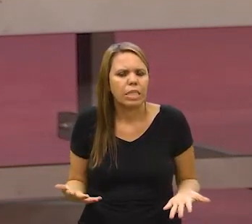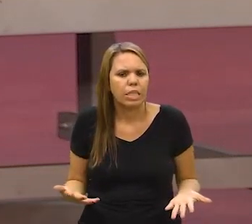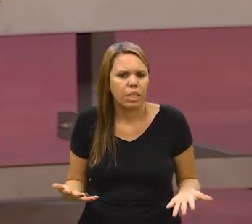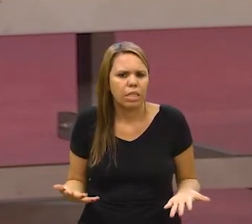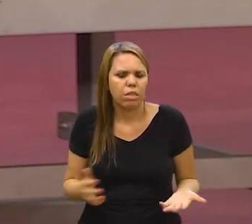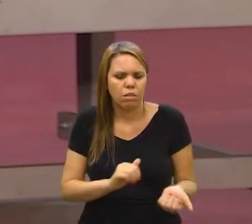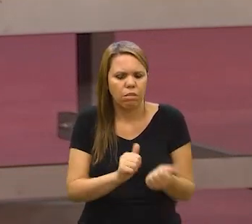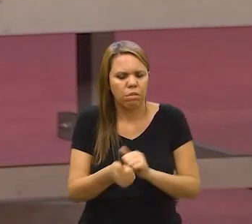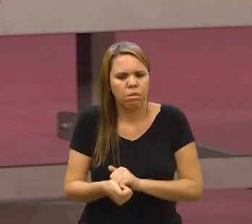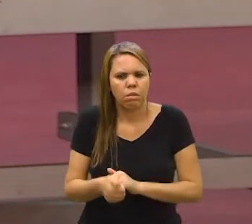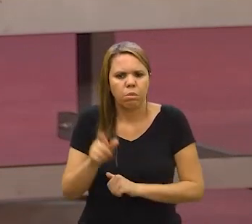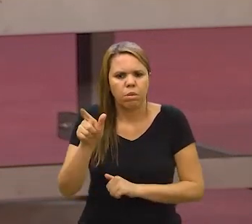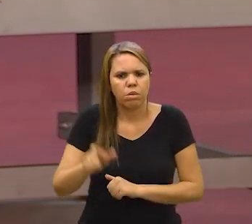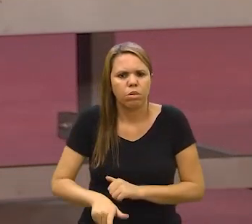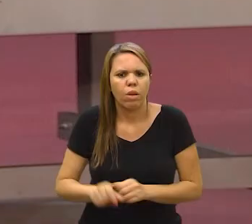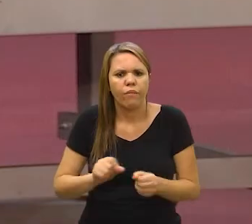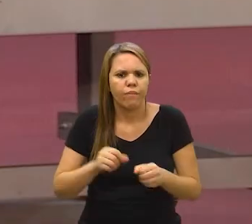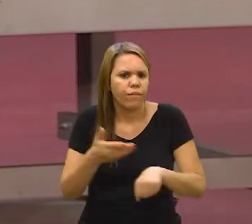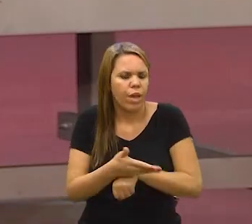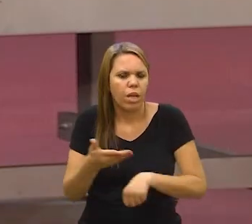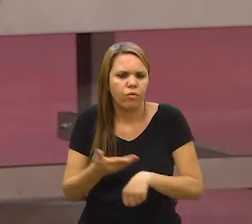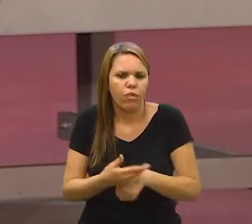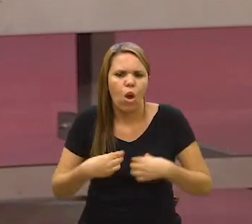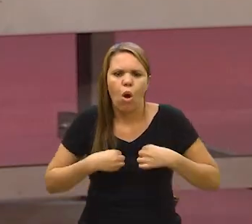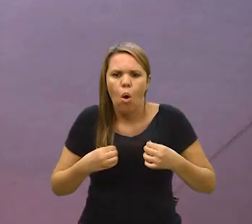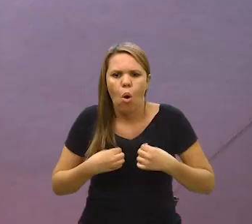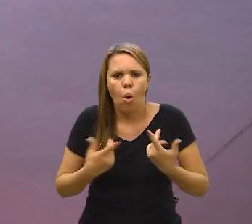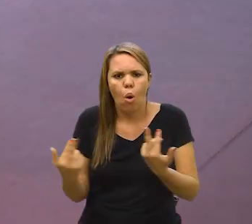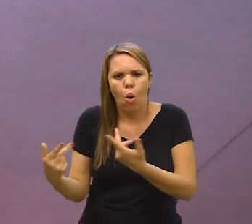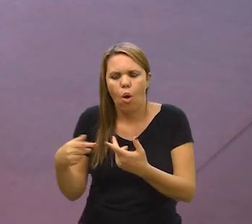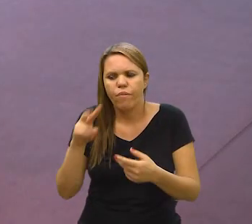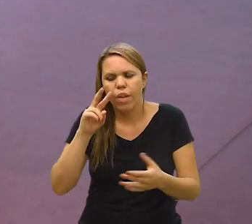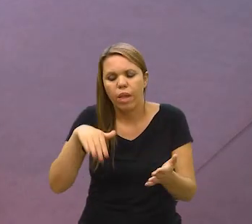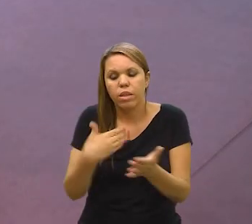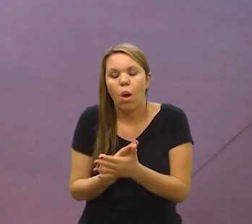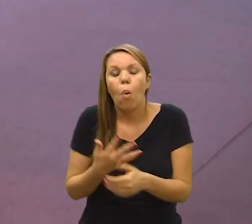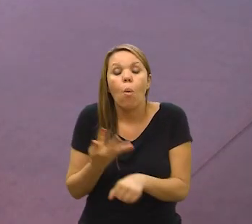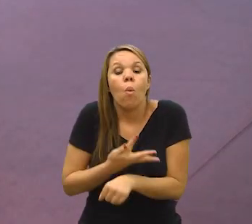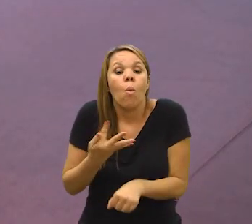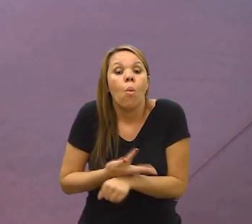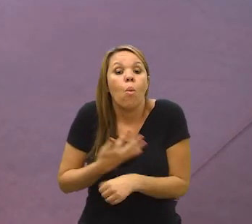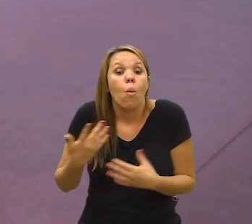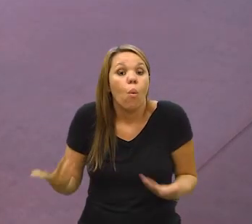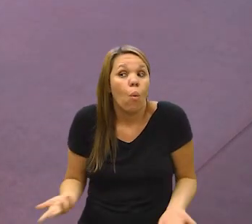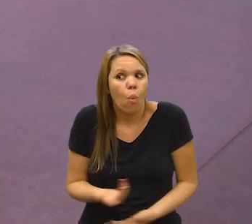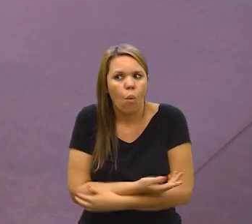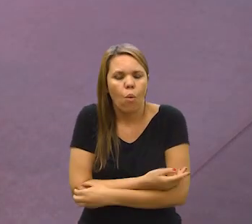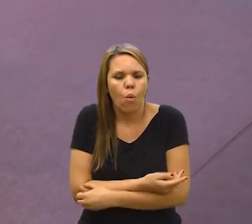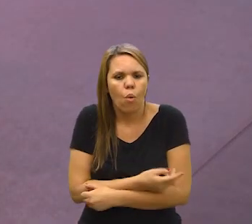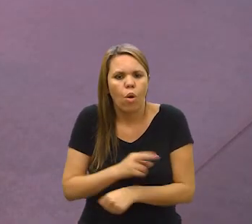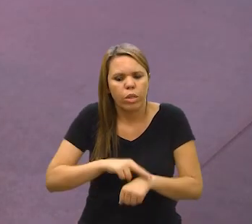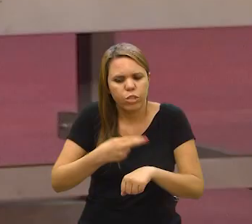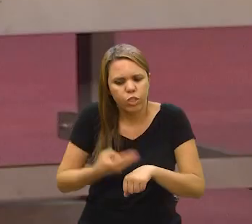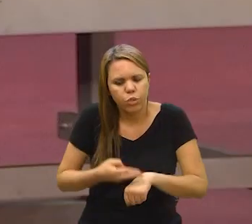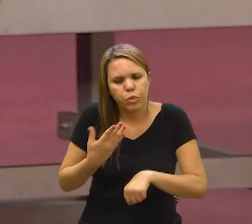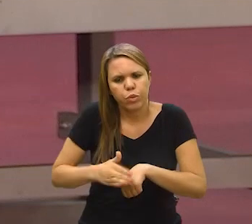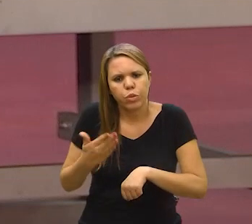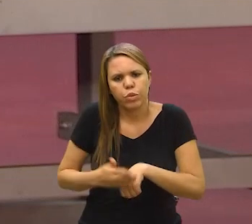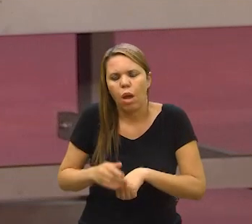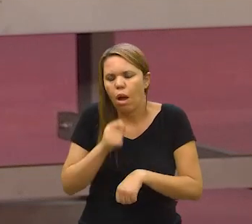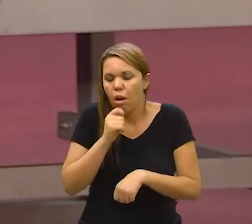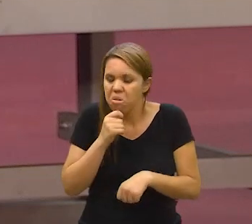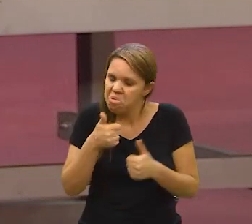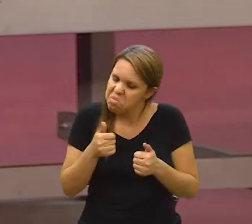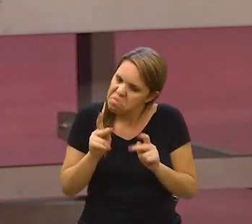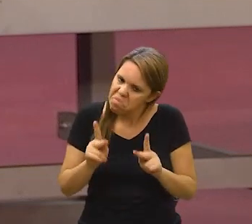o atleta, a gente até não tem que faz parte do uniforme a dor no atleta. Eu preciso ver até quando que eu vou suportar isso aí e o ritmo de treinamento. Por enquanto